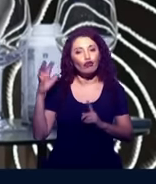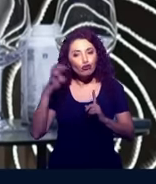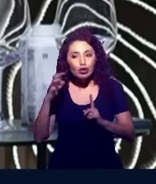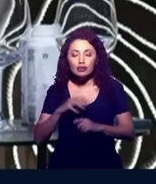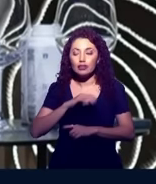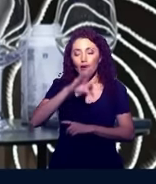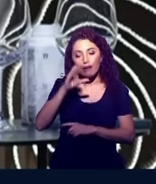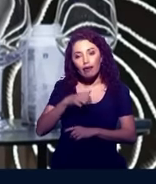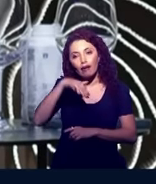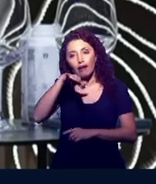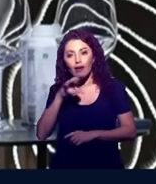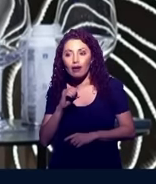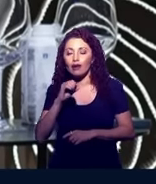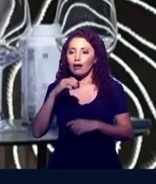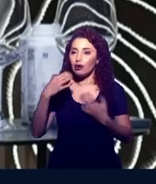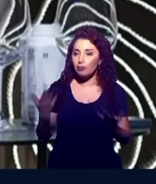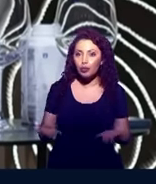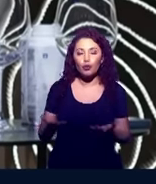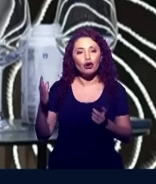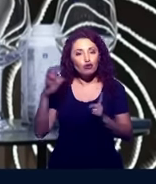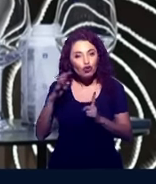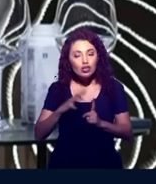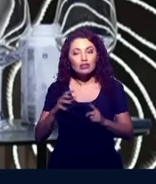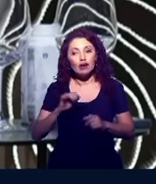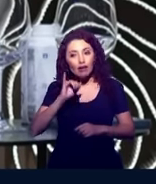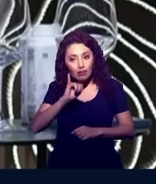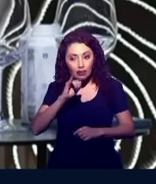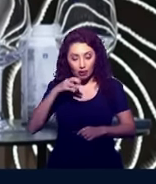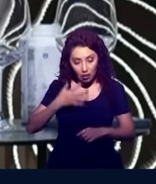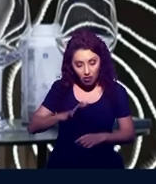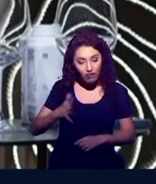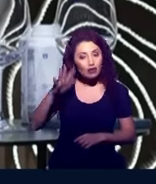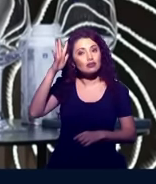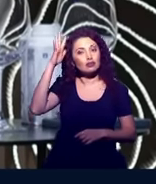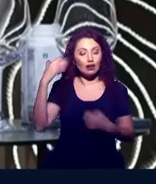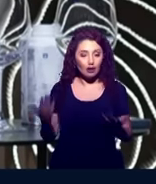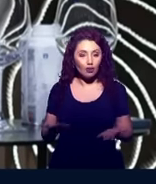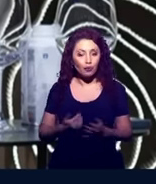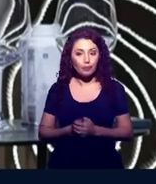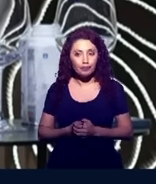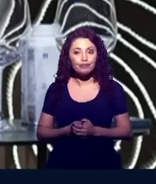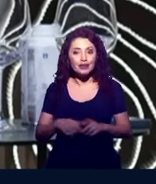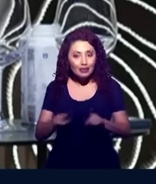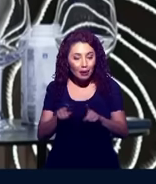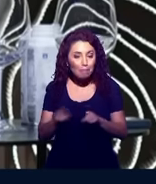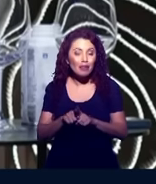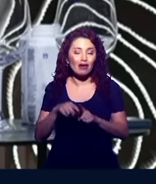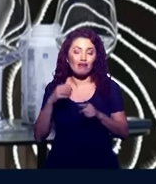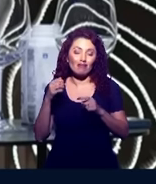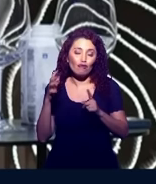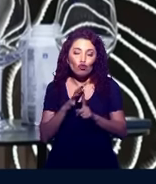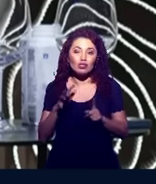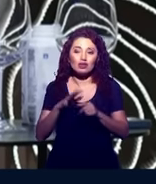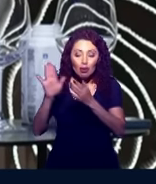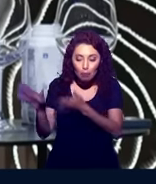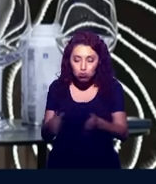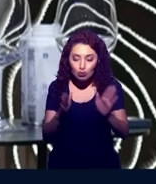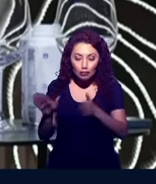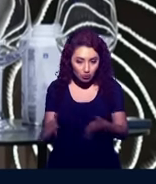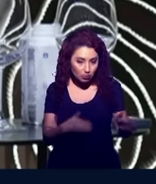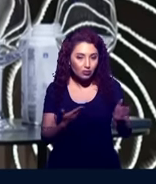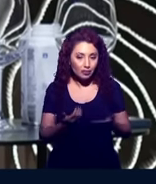variáveis macroeconômicas na inflação mas sobretudo afeta muito a produtividade porque a disputa não se